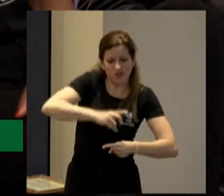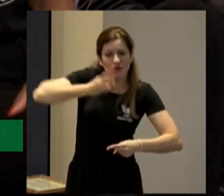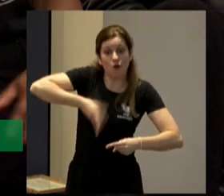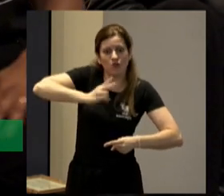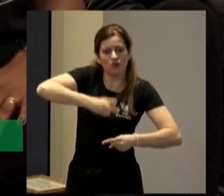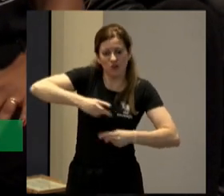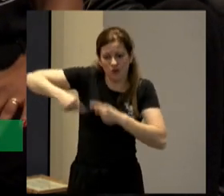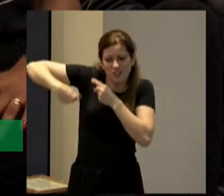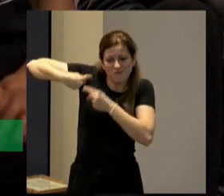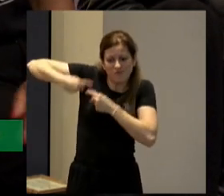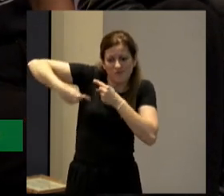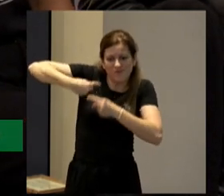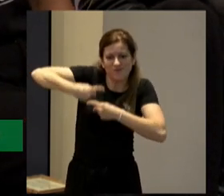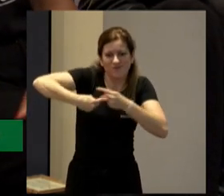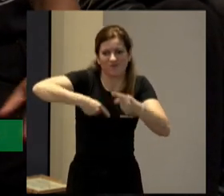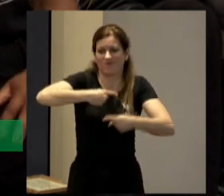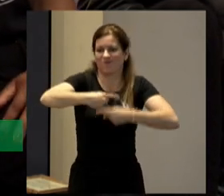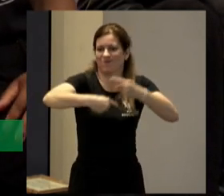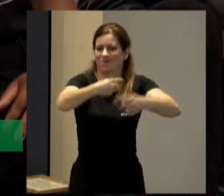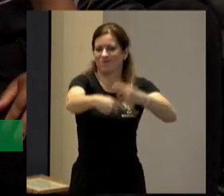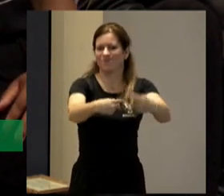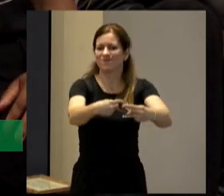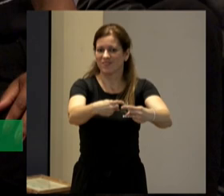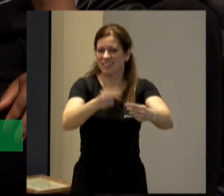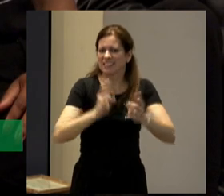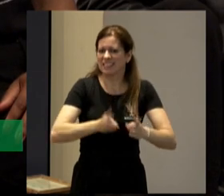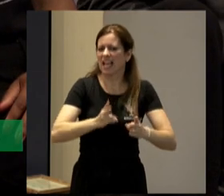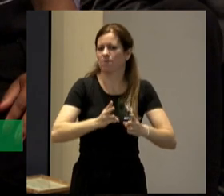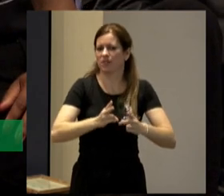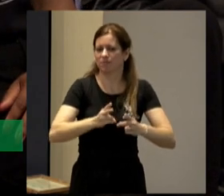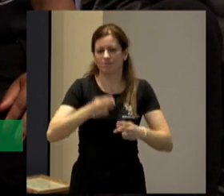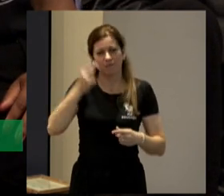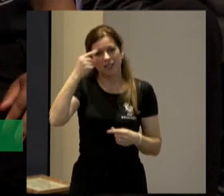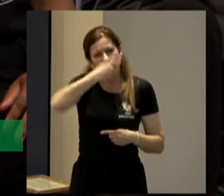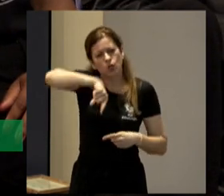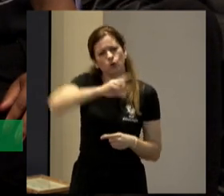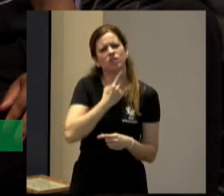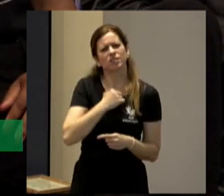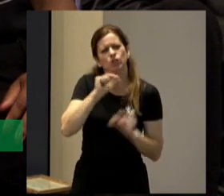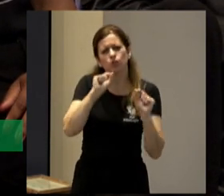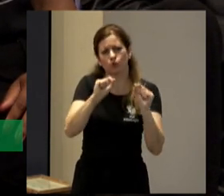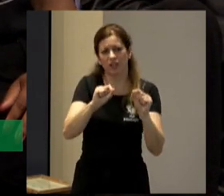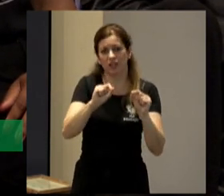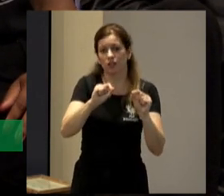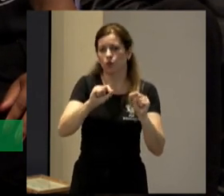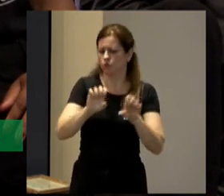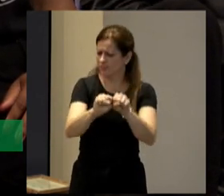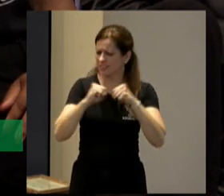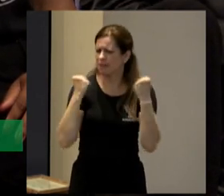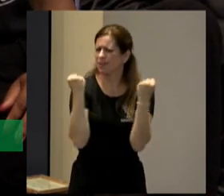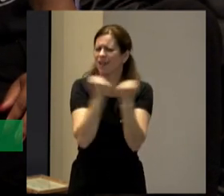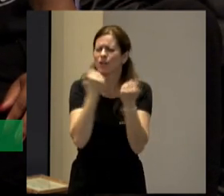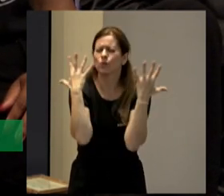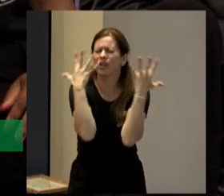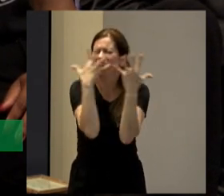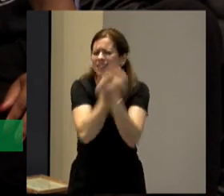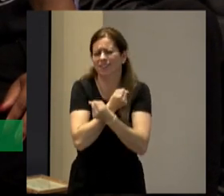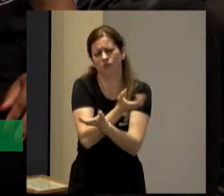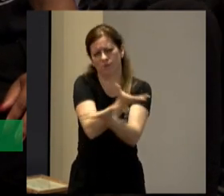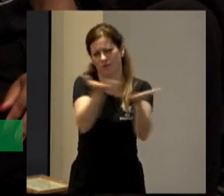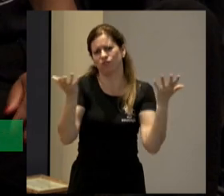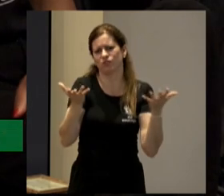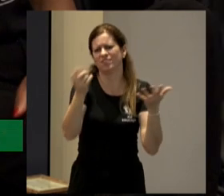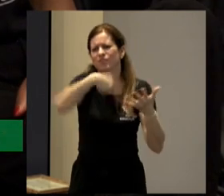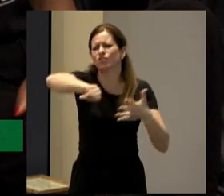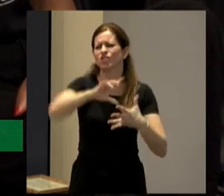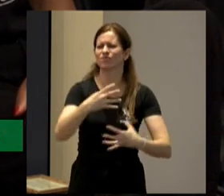as nossas raízes sejam as nossas asas. Então, eu desejo a todos um lindo seminário, e